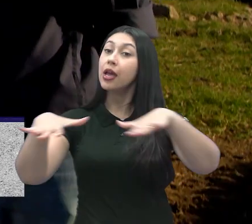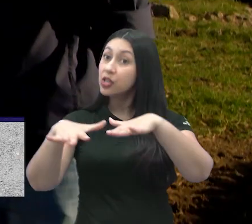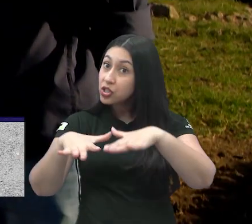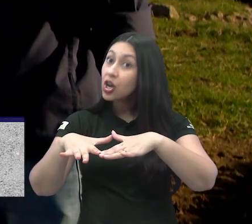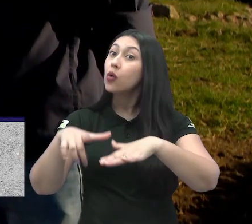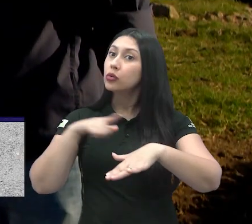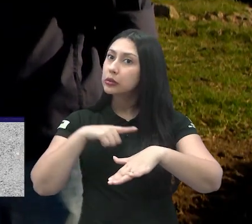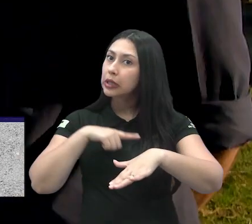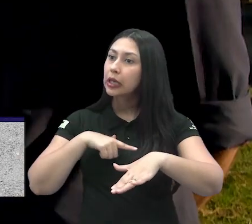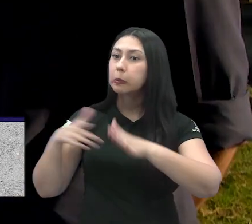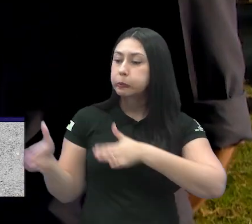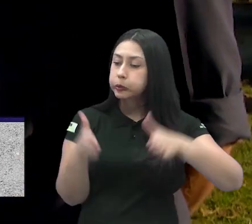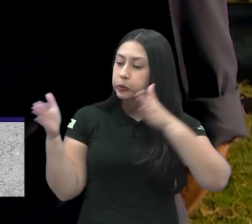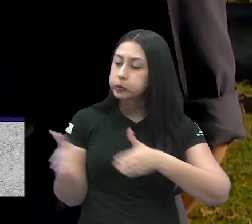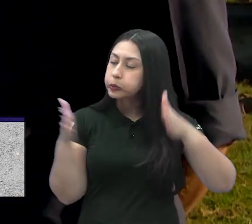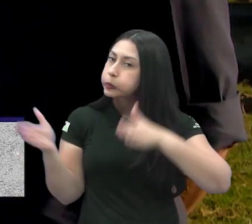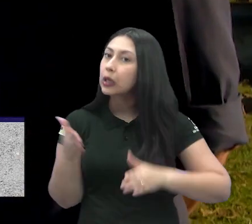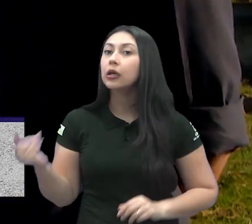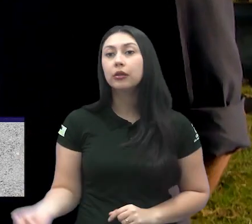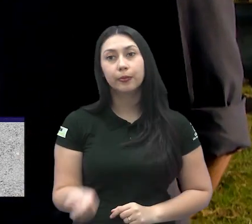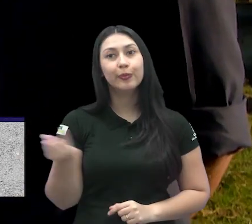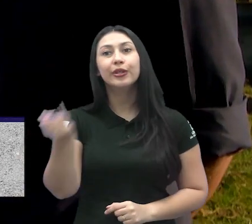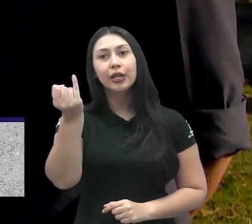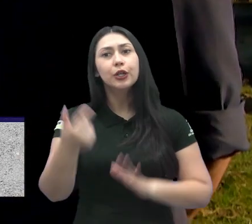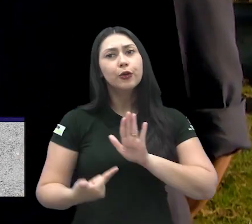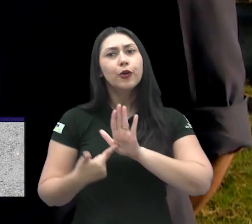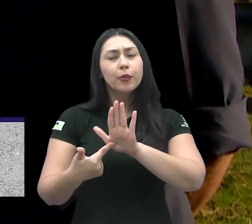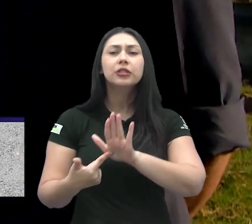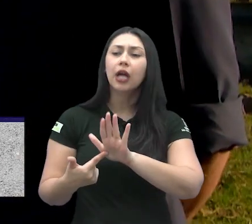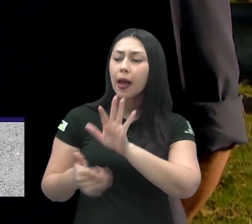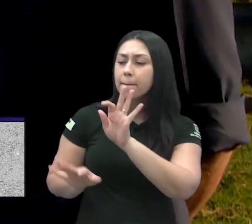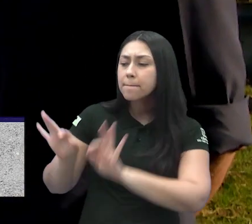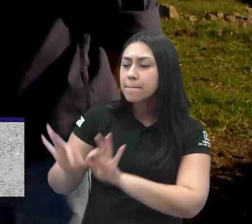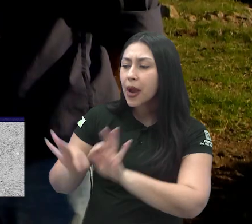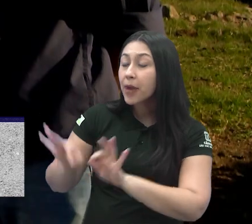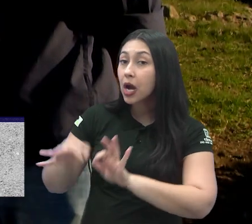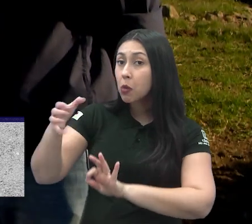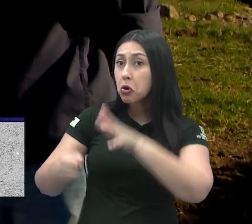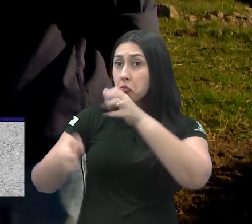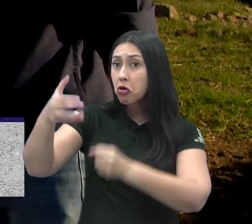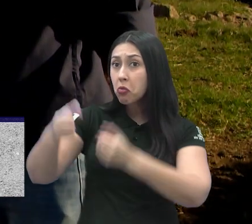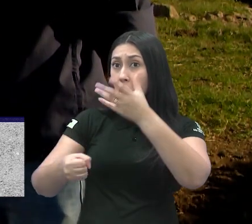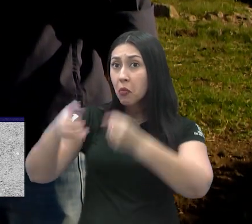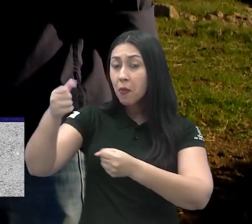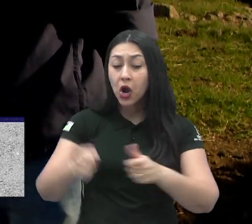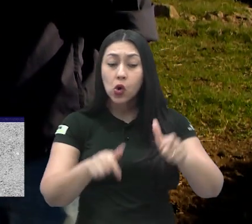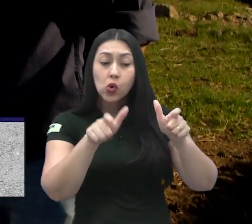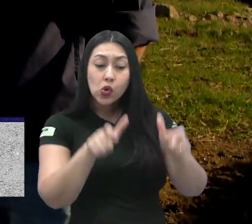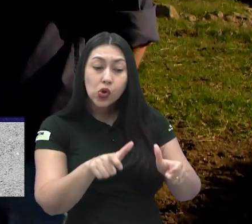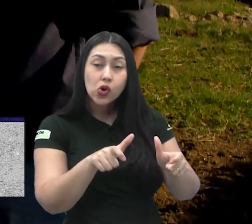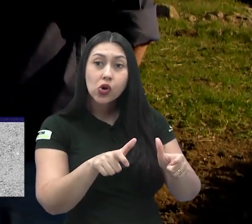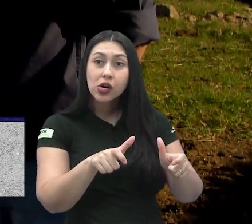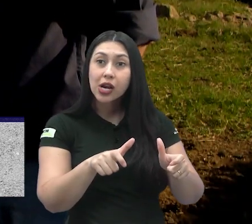uma bacia leiteira importante. E aí aqui a gente vai ver sistema de produção mesmo, ordenha, piquete maternidade, a gente vai ver, né,